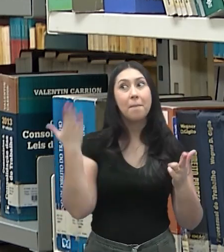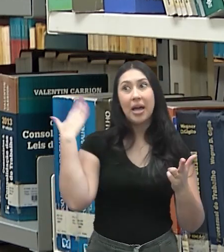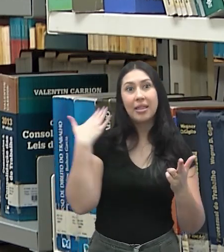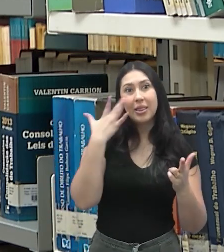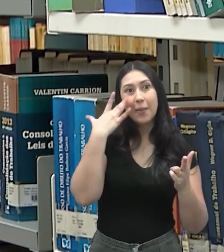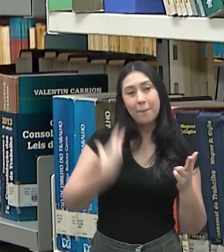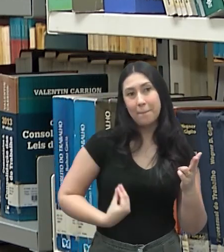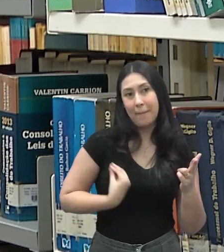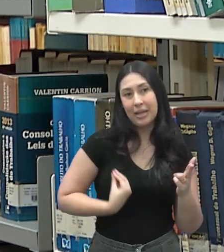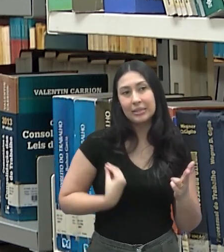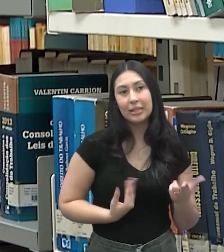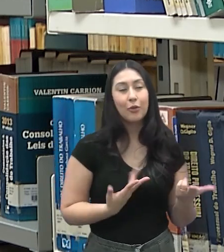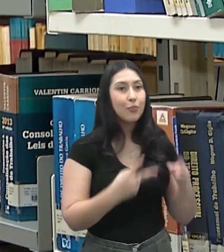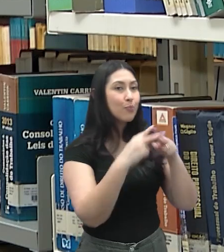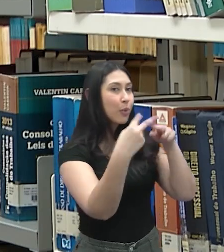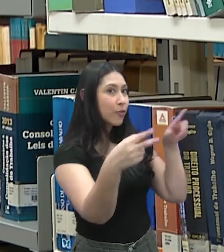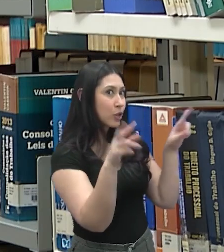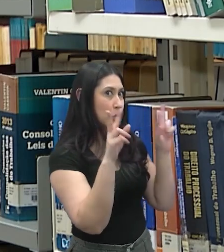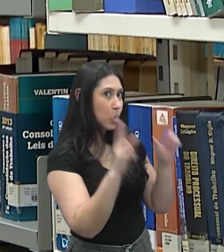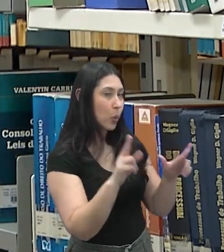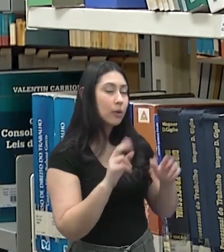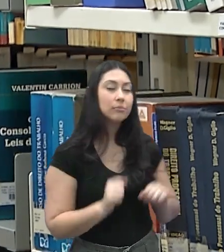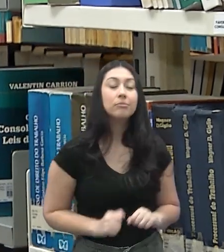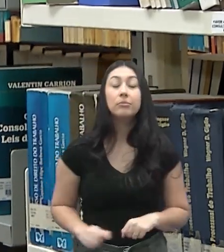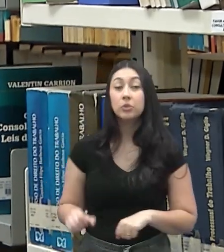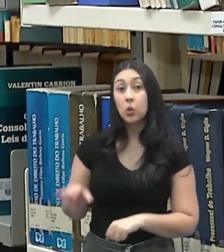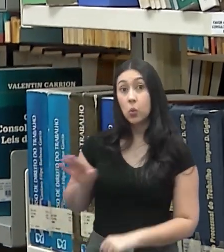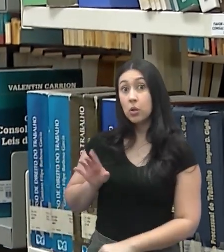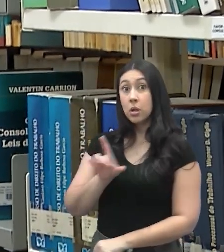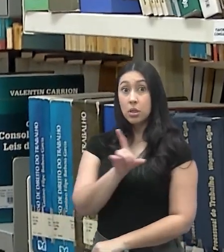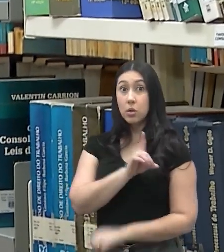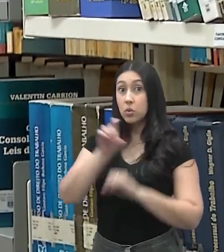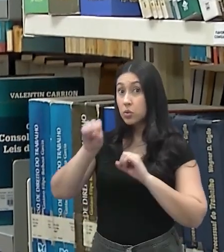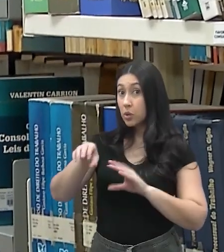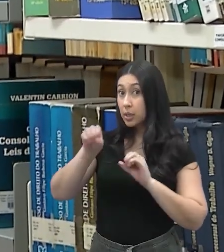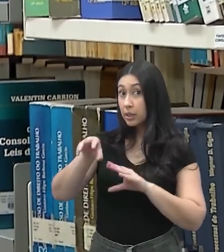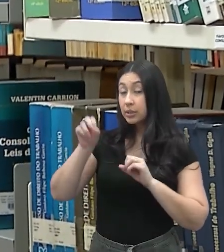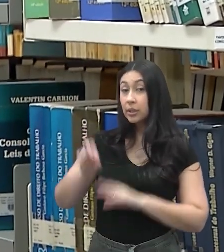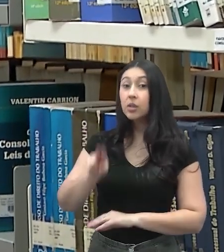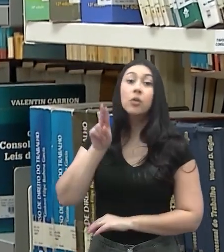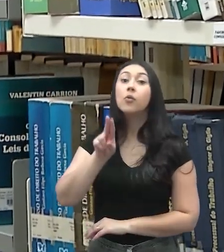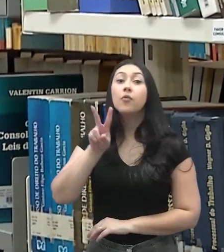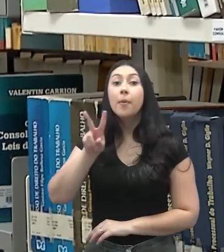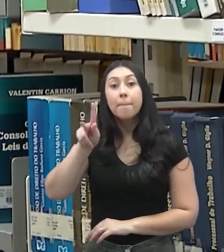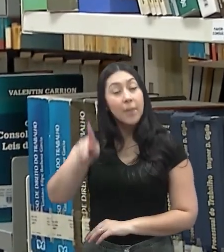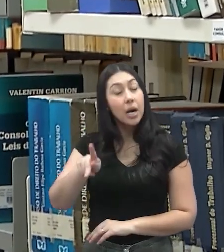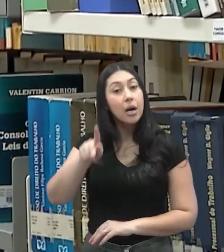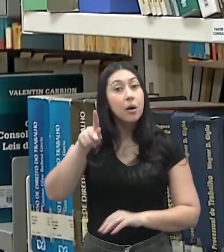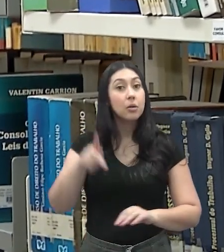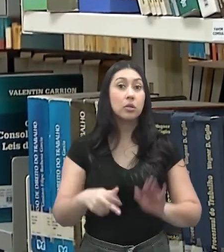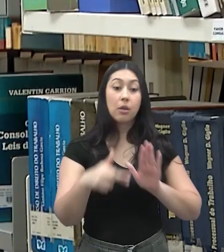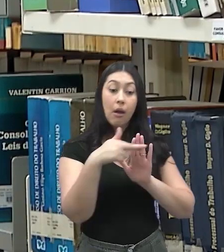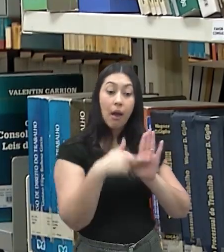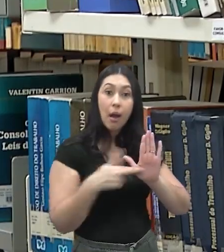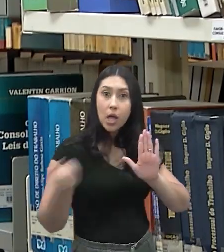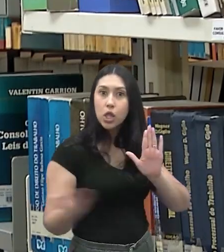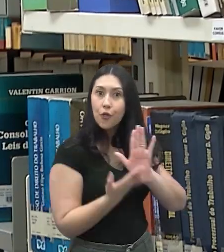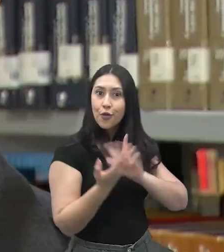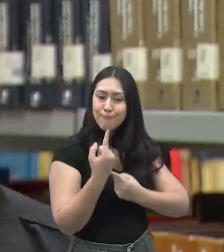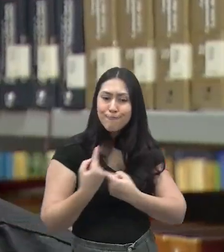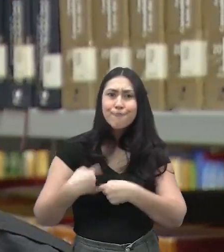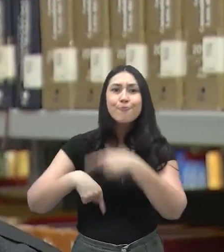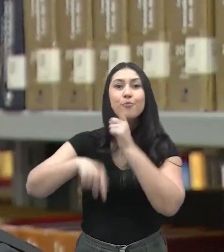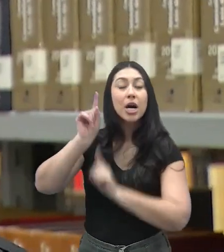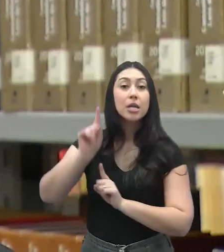que exigia no presencial, exige agora no EAD. Para o coordenador do ensino à distância da Univap, a nova política vem como um